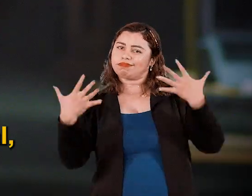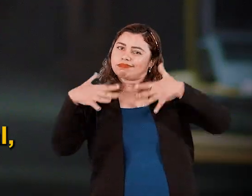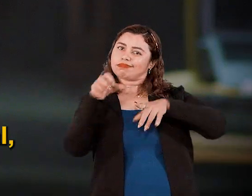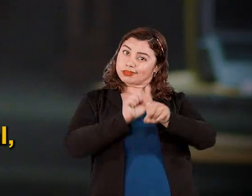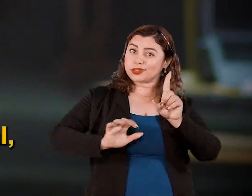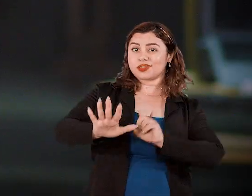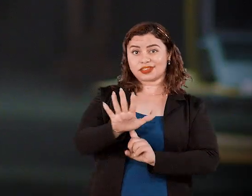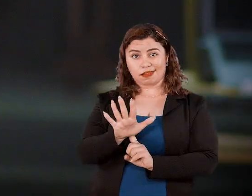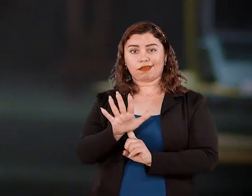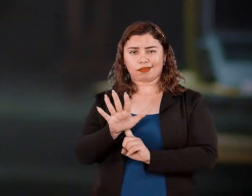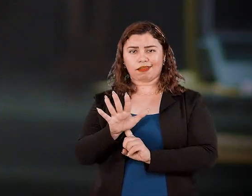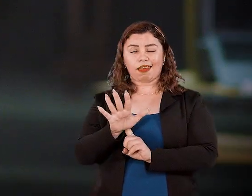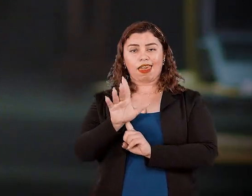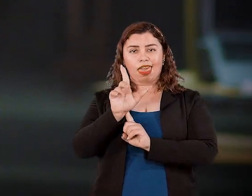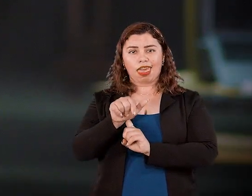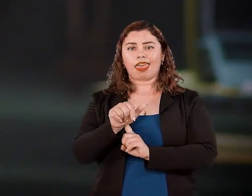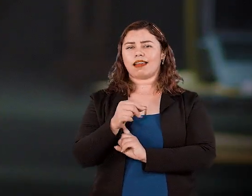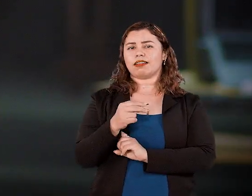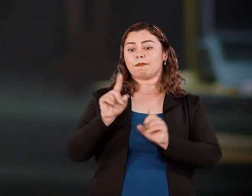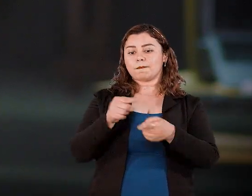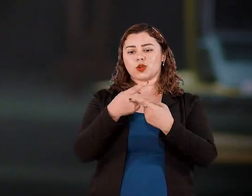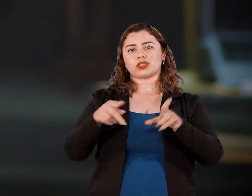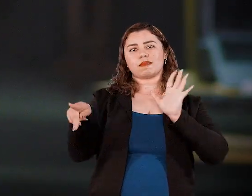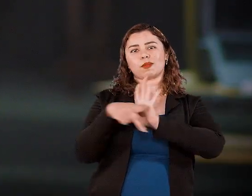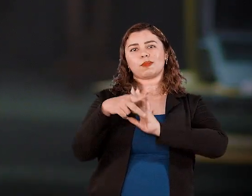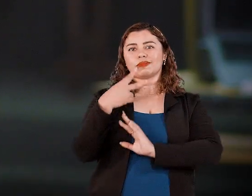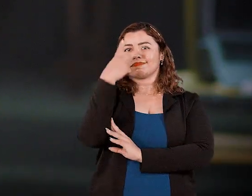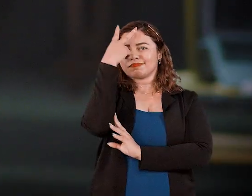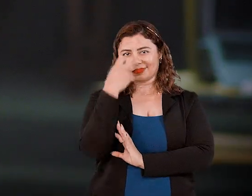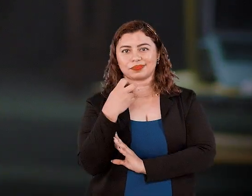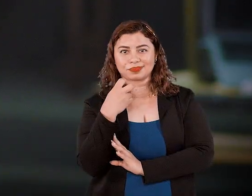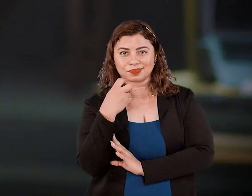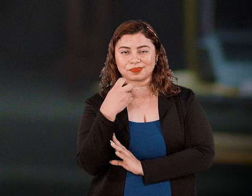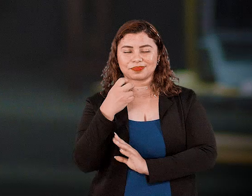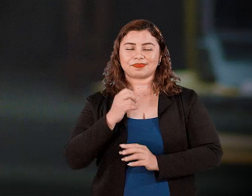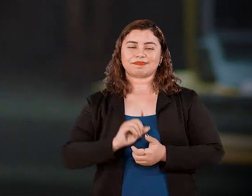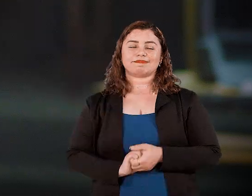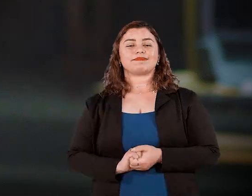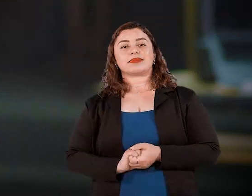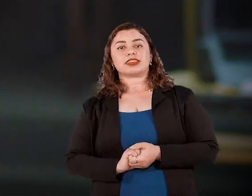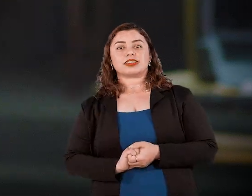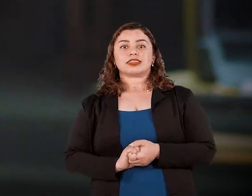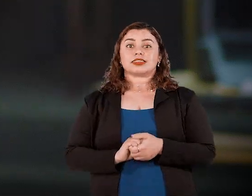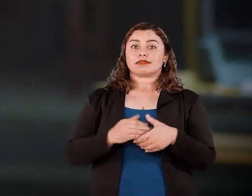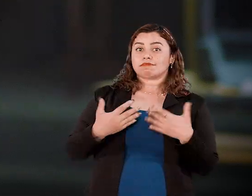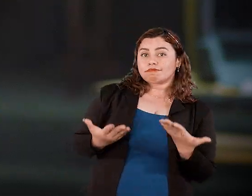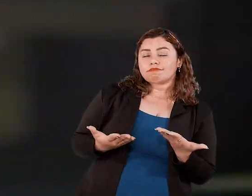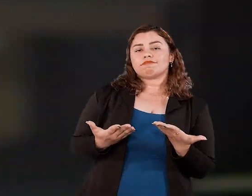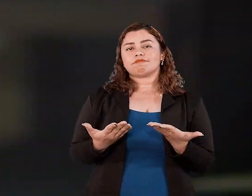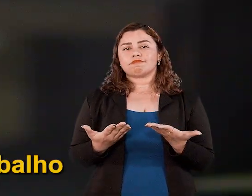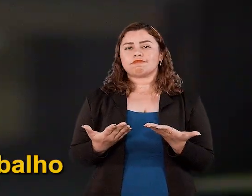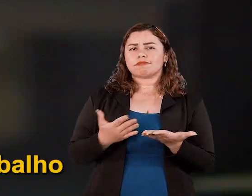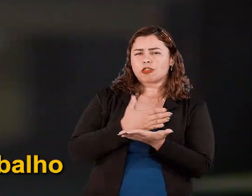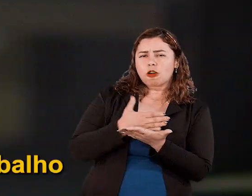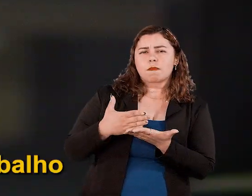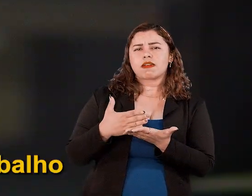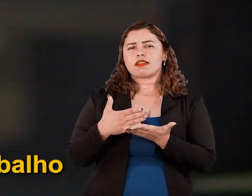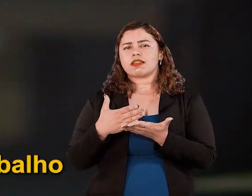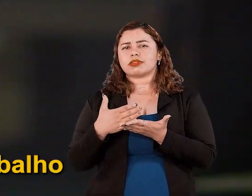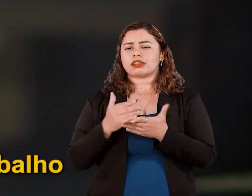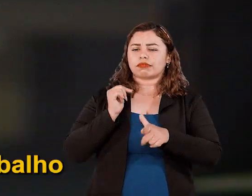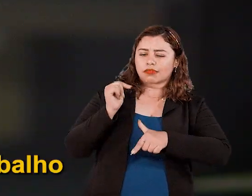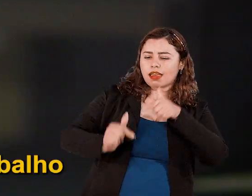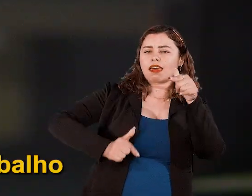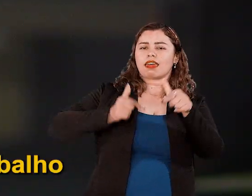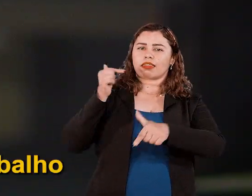sobre inclusão social, falando sobre música para deficientes visuais. E ele